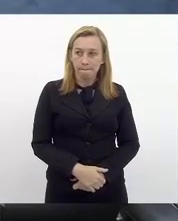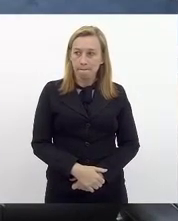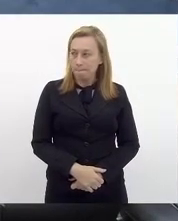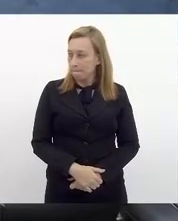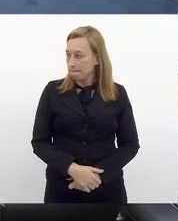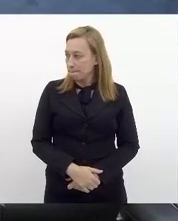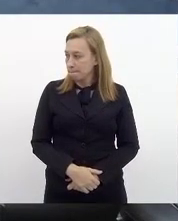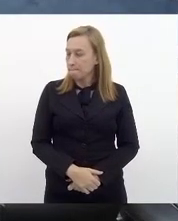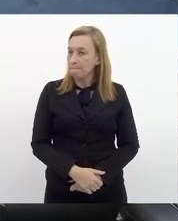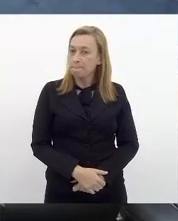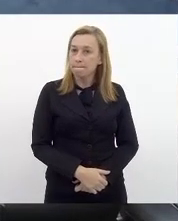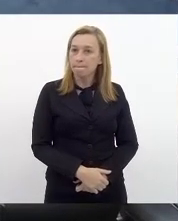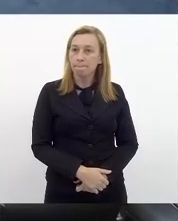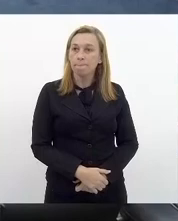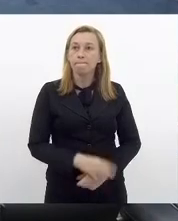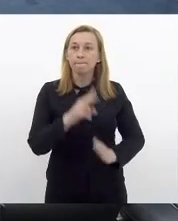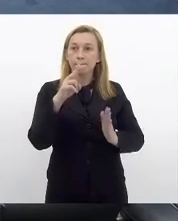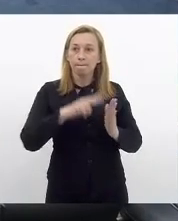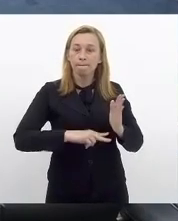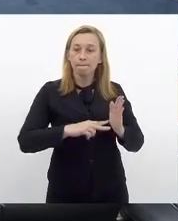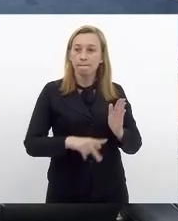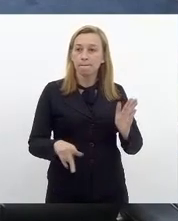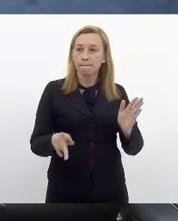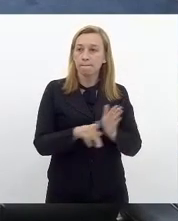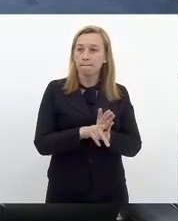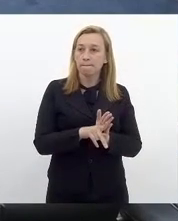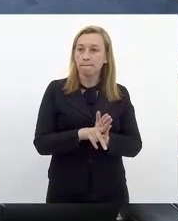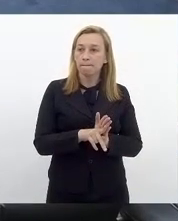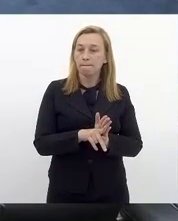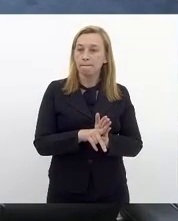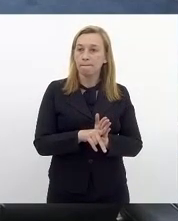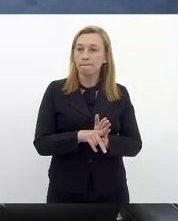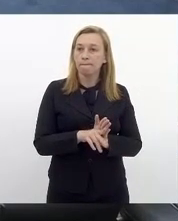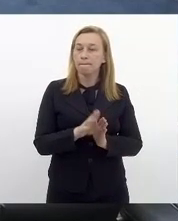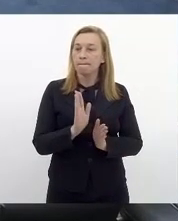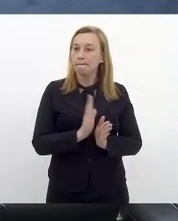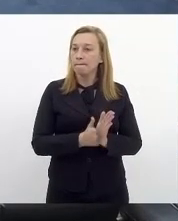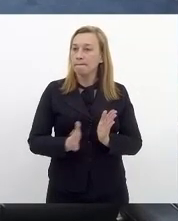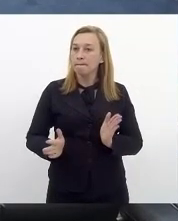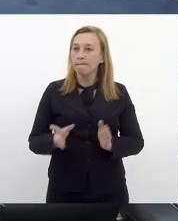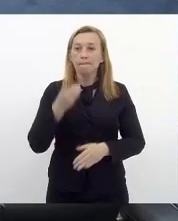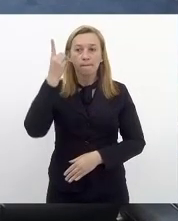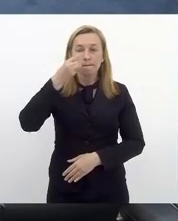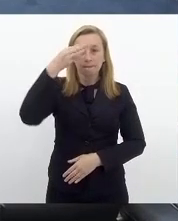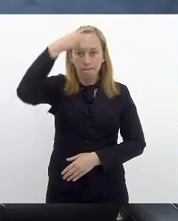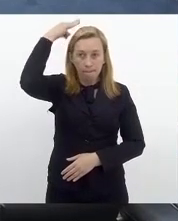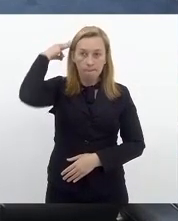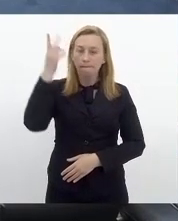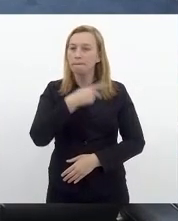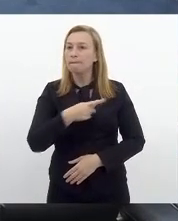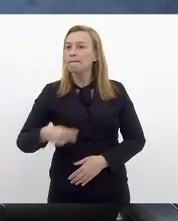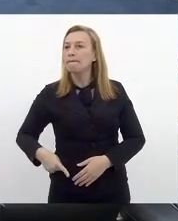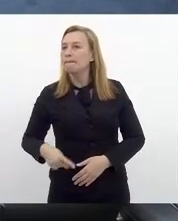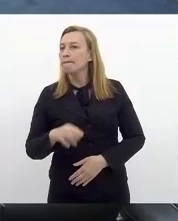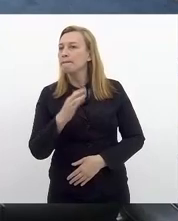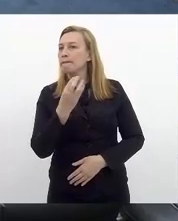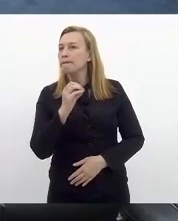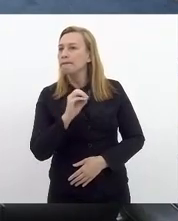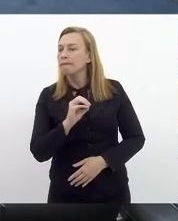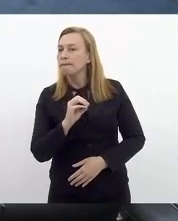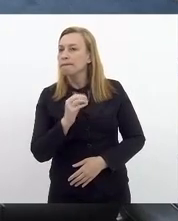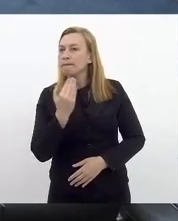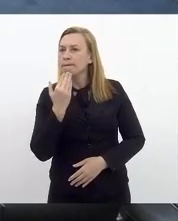E eu então eu passo a leitura do projeto É só uma questão de ordem que até mais Pacheco o presidente Sérgio Aureliano